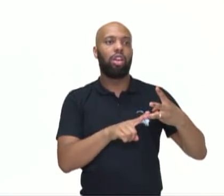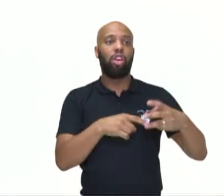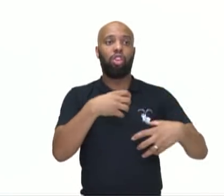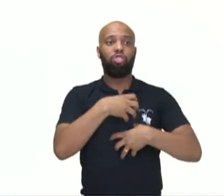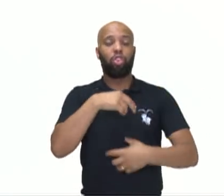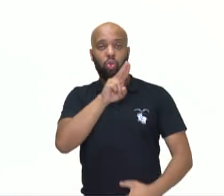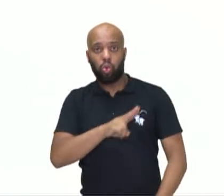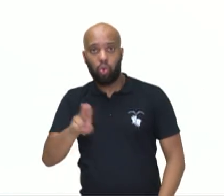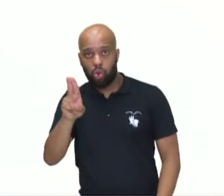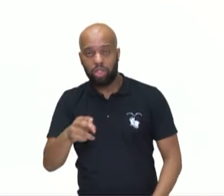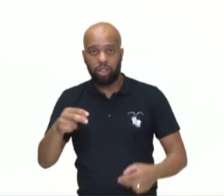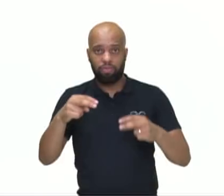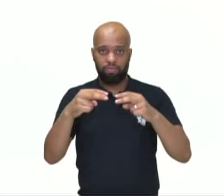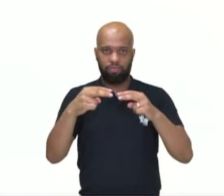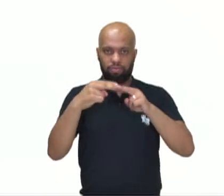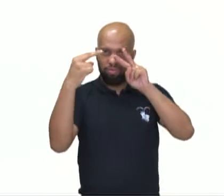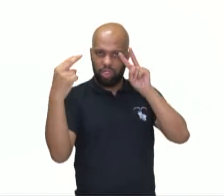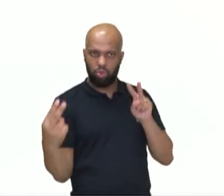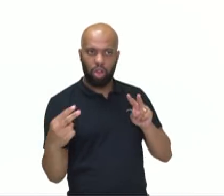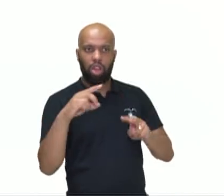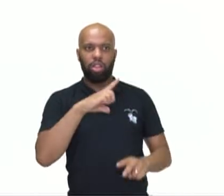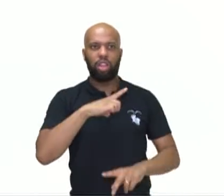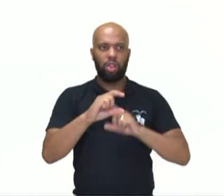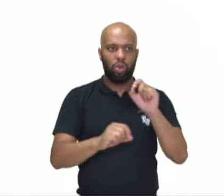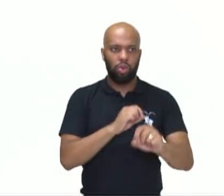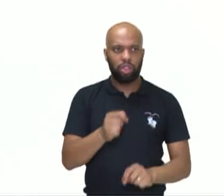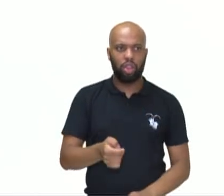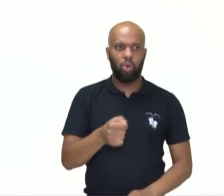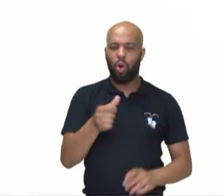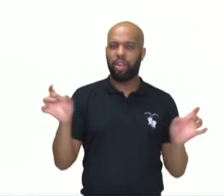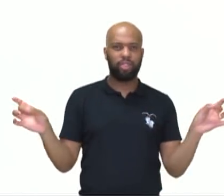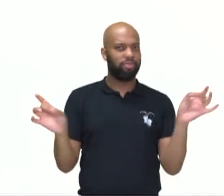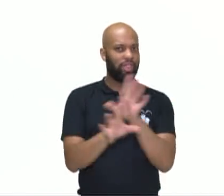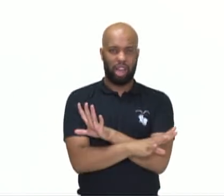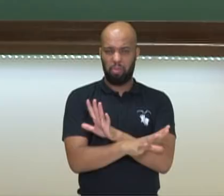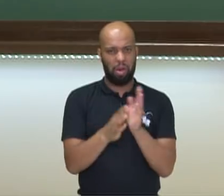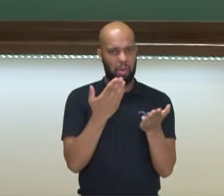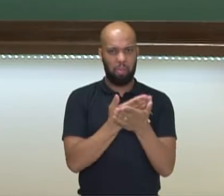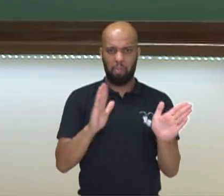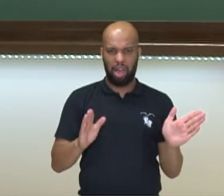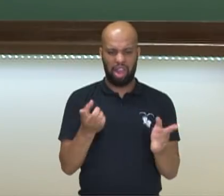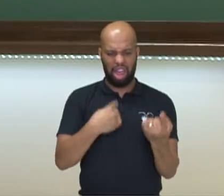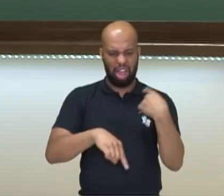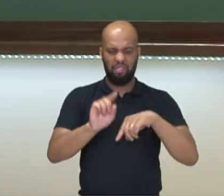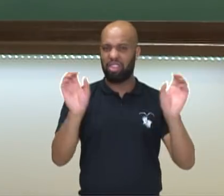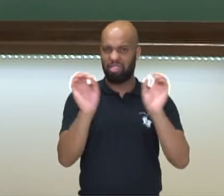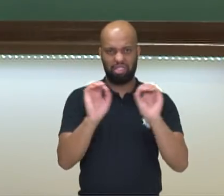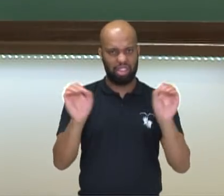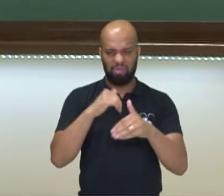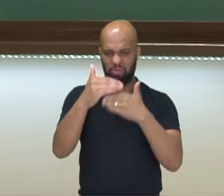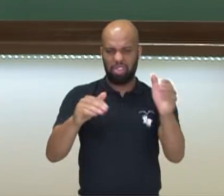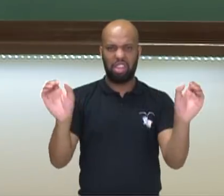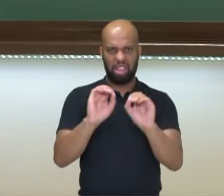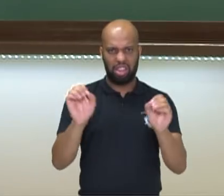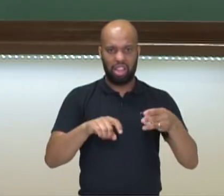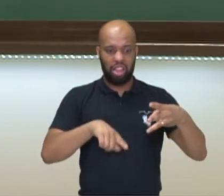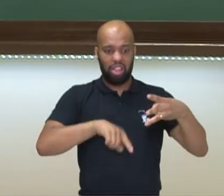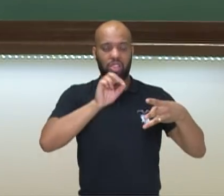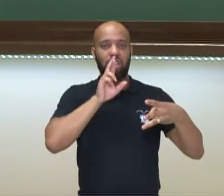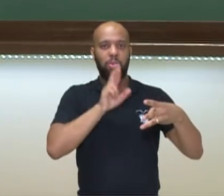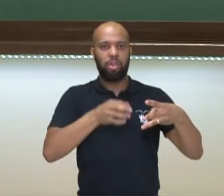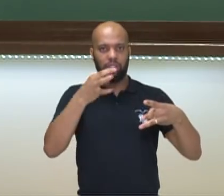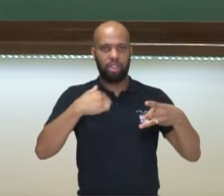da realidade virtual já estão praticamente esgotadas, não existe mais nada para se desenvolver dentro